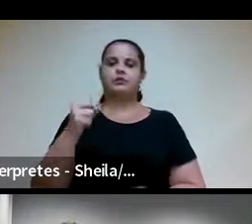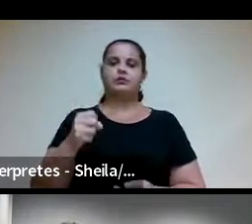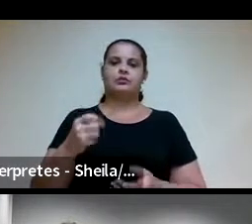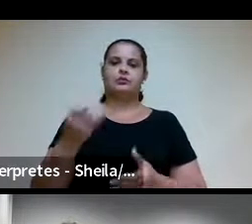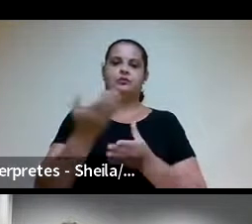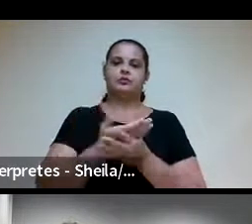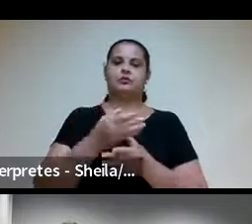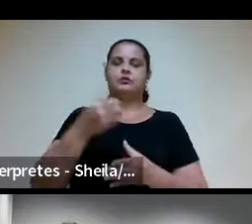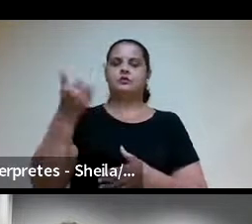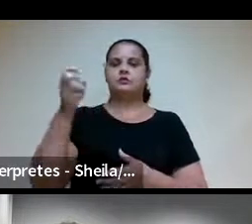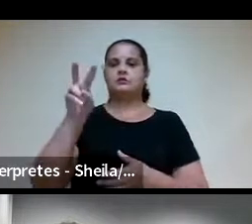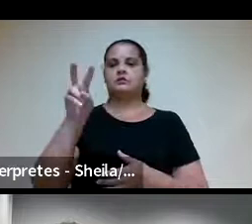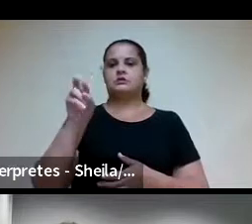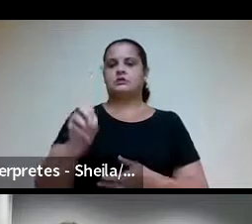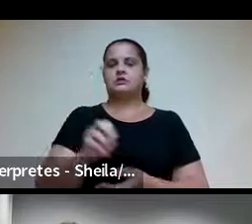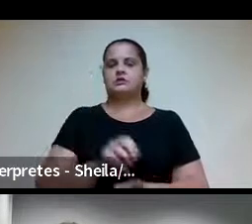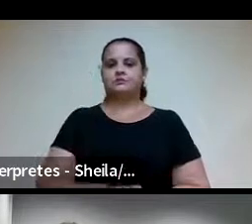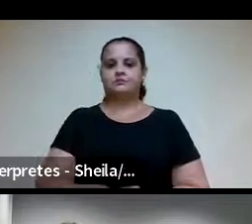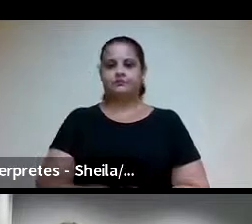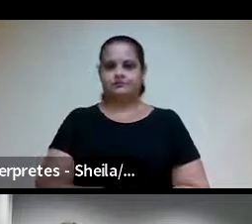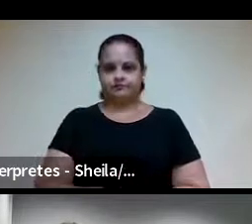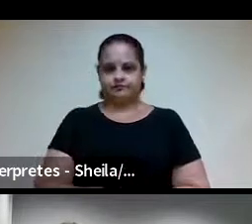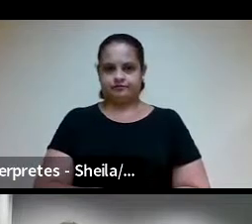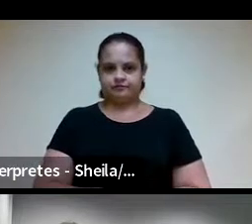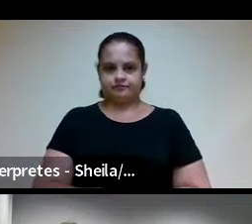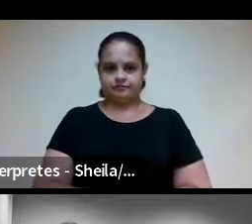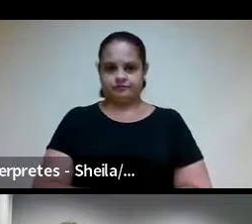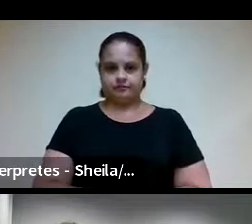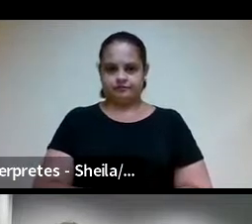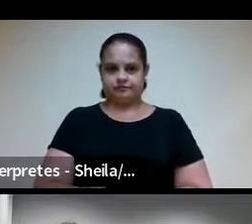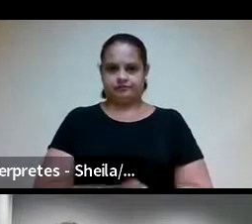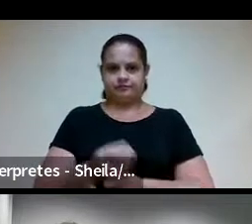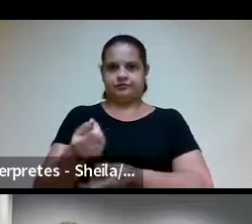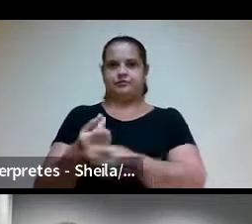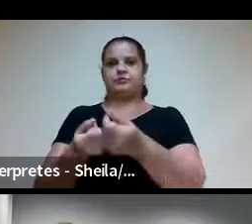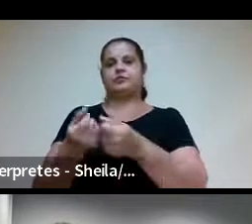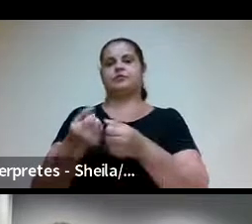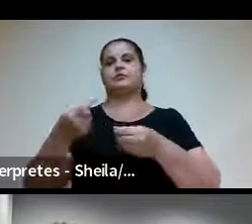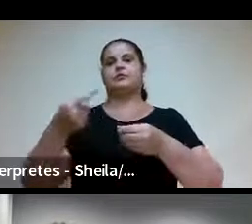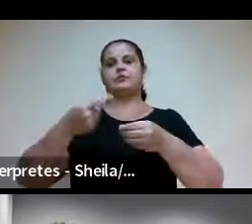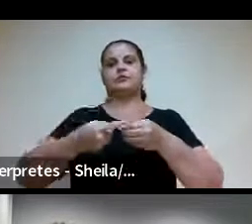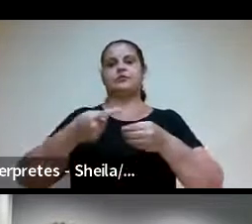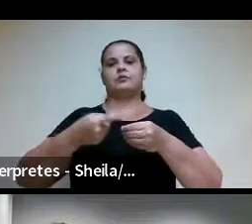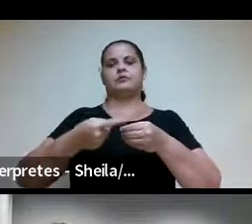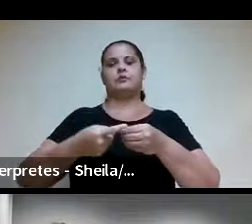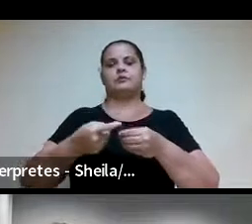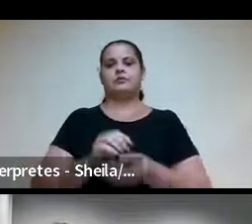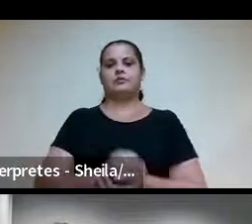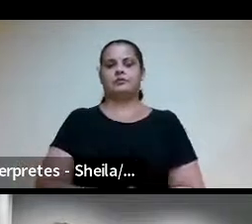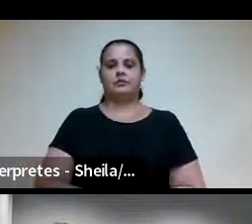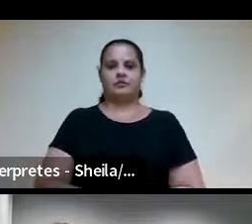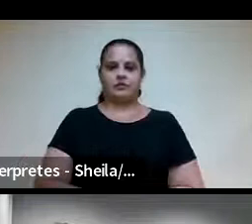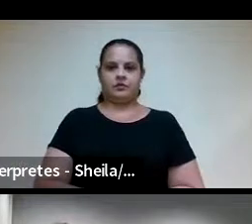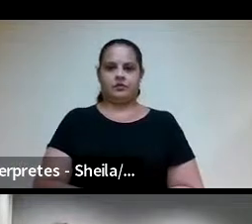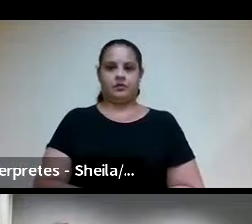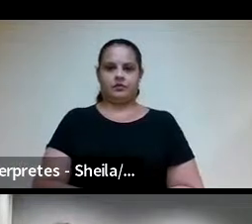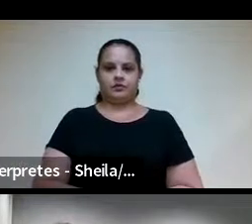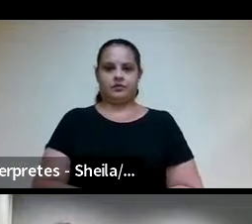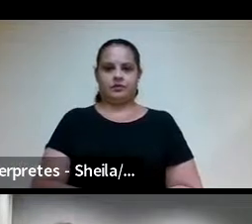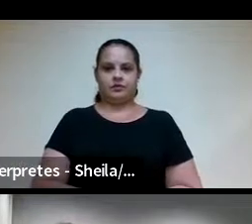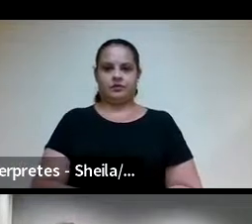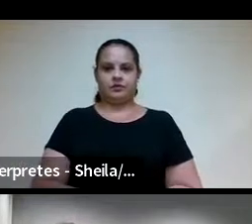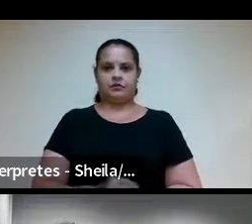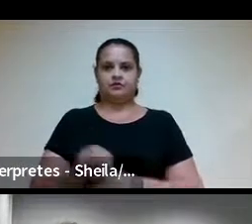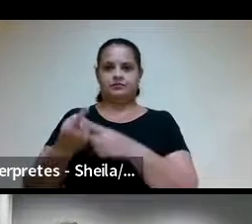É de Guamaré. Recurso eleitoral de Guamaré. Tá, tem suspeição da minha parte, senhor presidente, averbado. Anotada a suspeição de